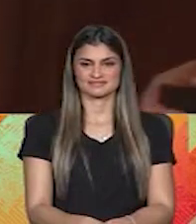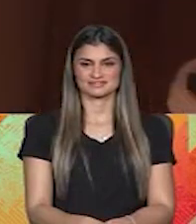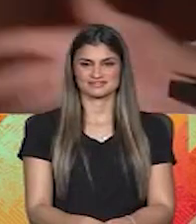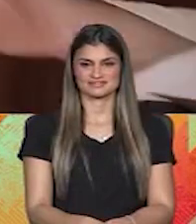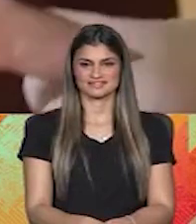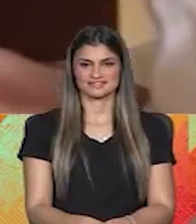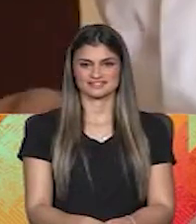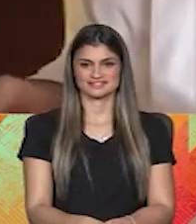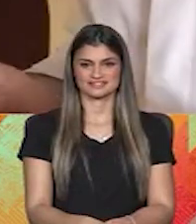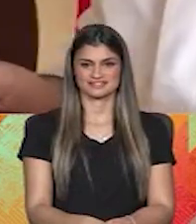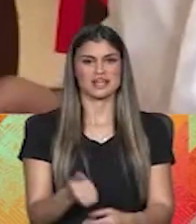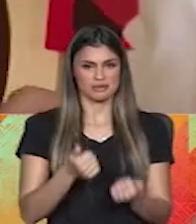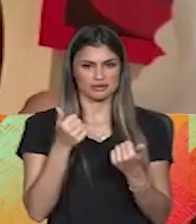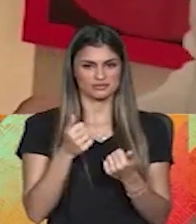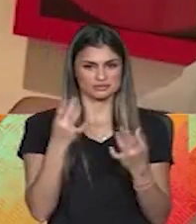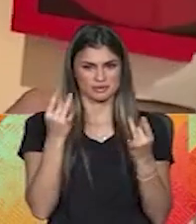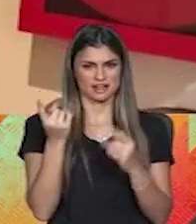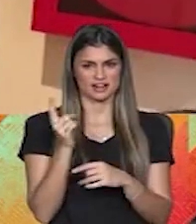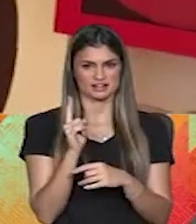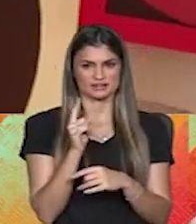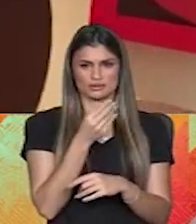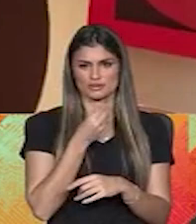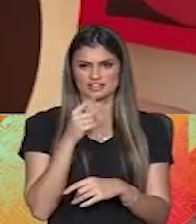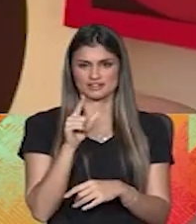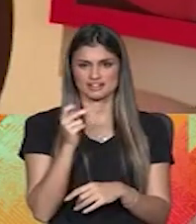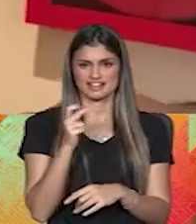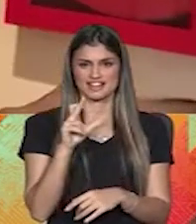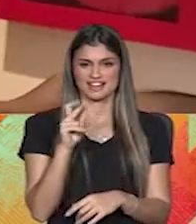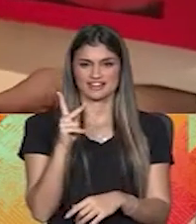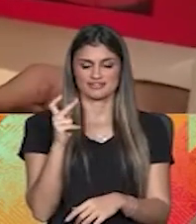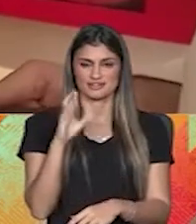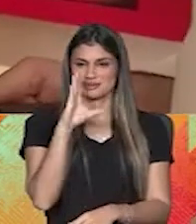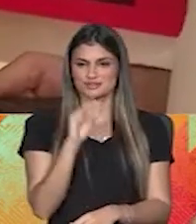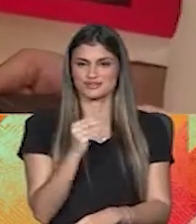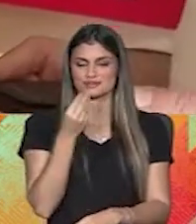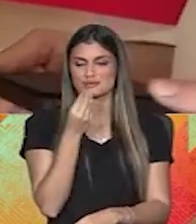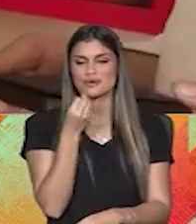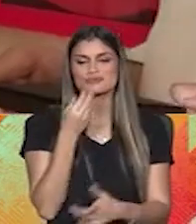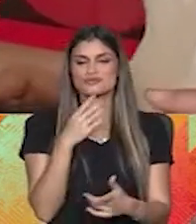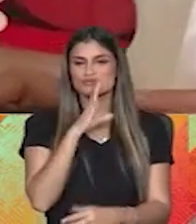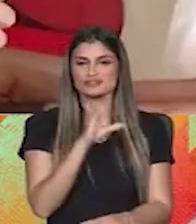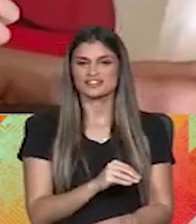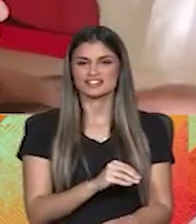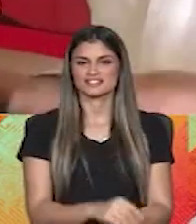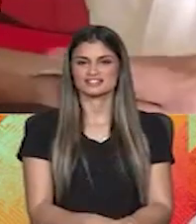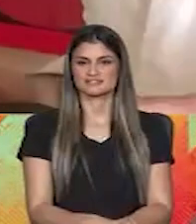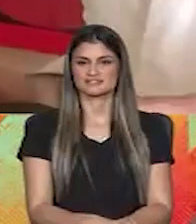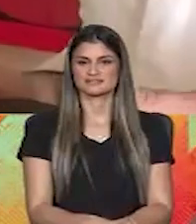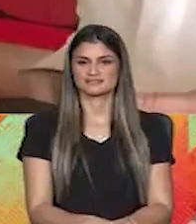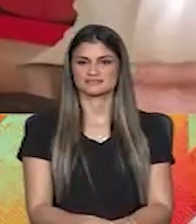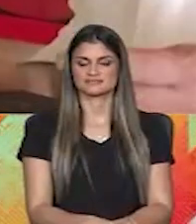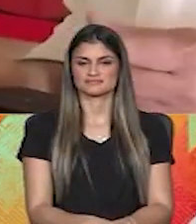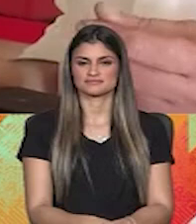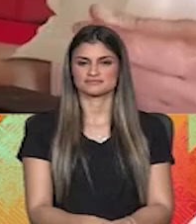não tô brincando é bom não é bom não não sabem lá mas eu não sei qual é o sabor da Live também este